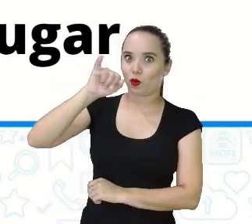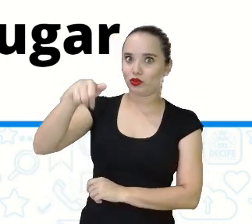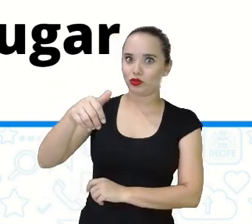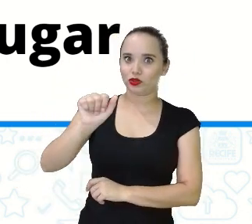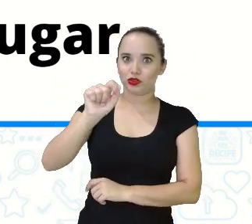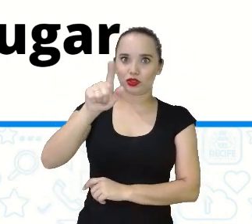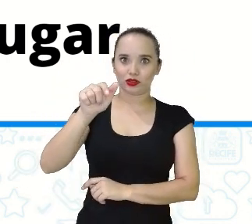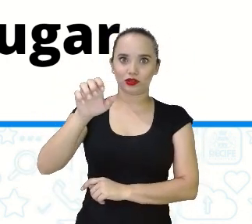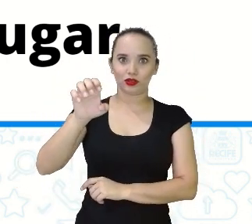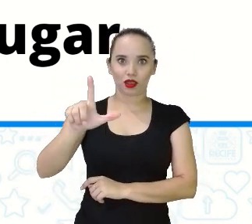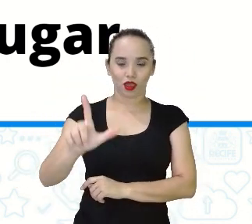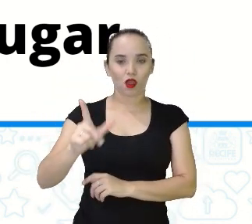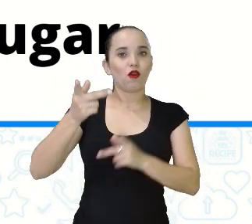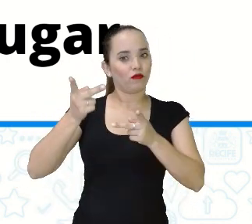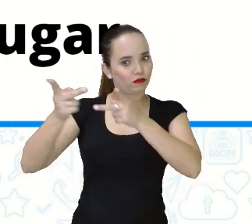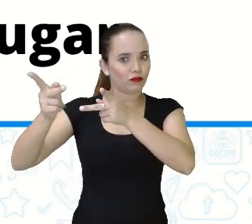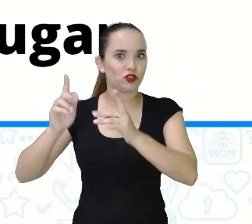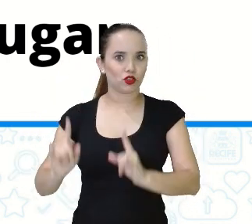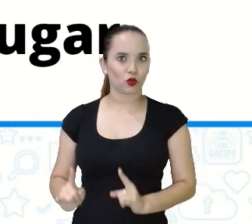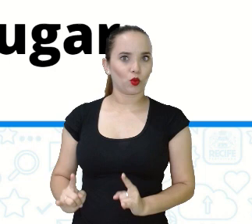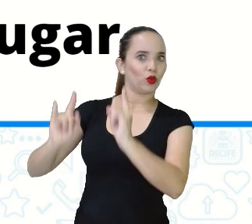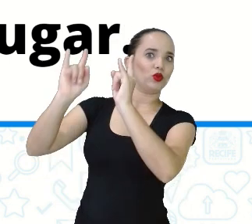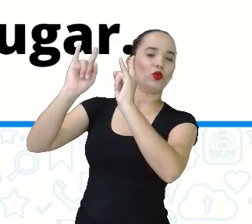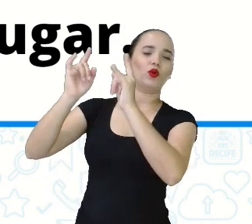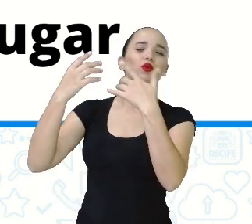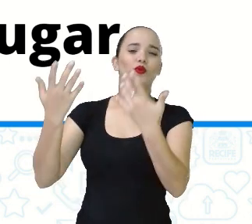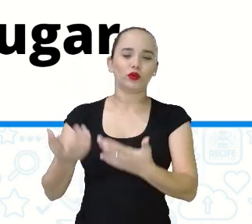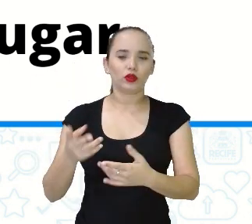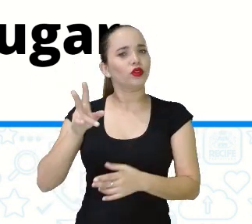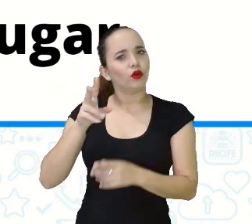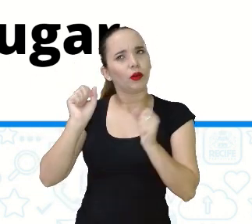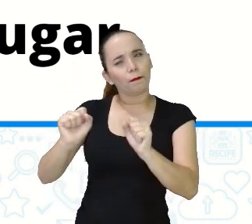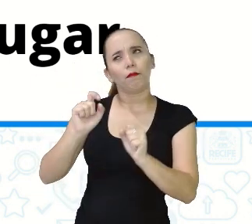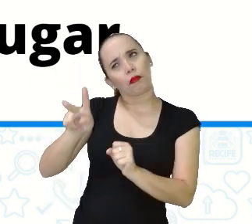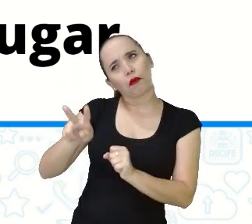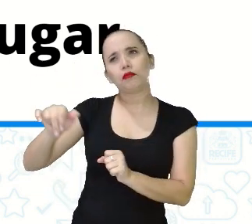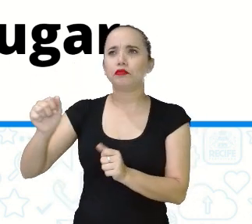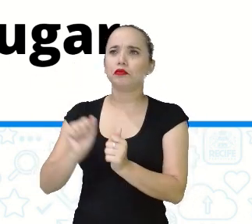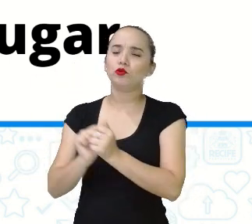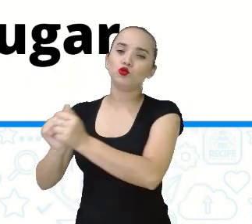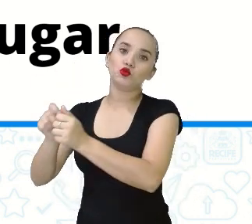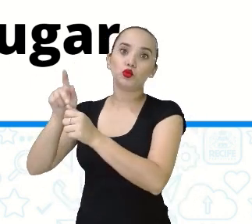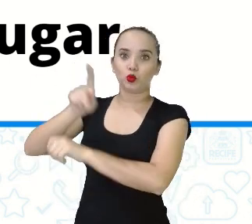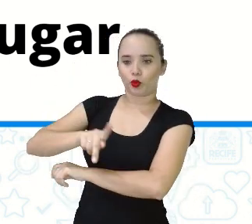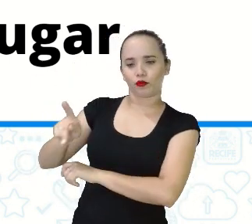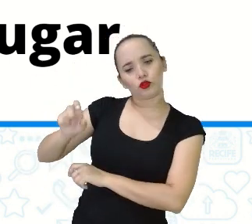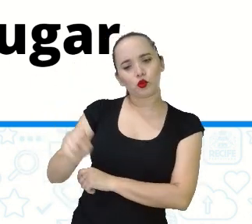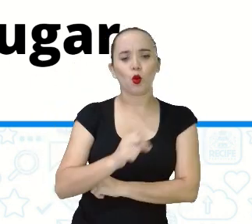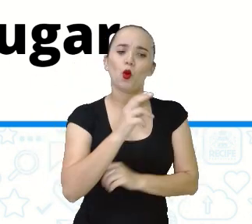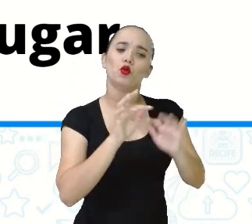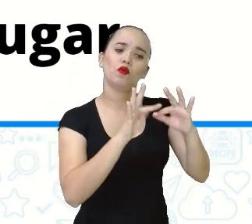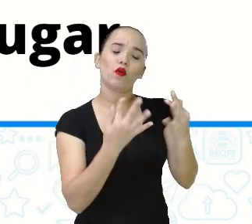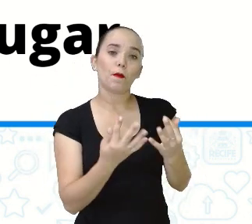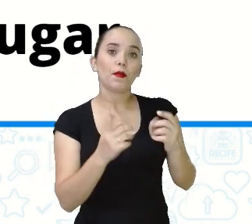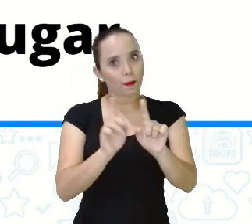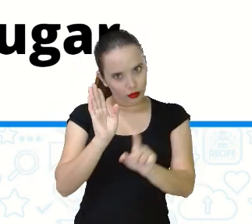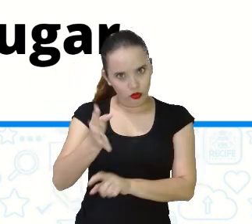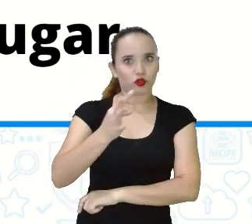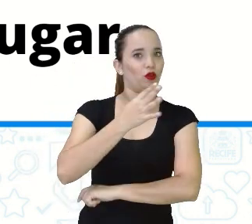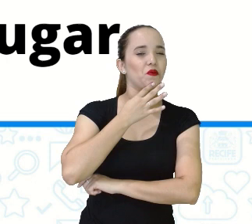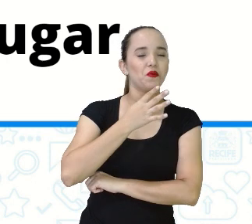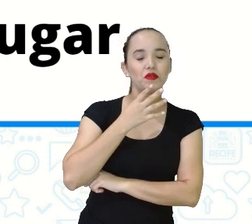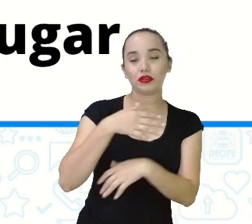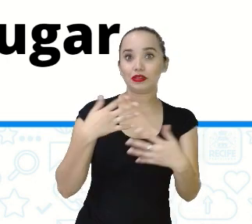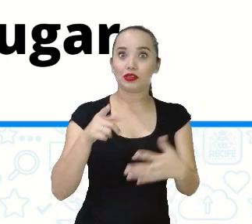Torre Malakoff, então ele foi com alguém, eu não sei se com a professora, não sei se com alguém da família, mas ele já foi. Então você que está aí